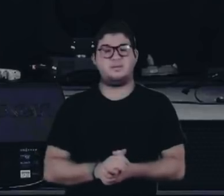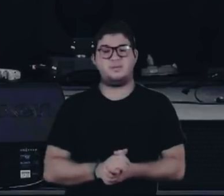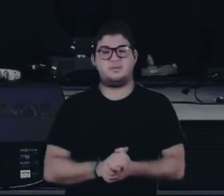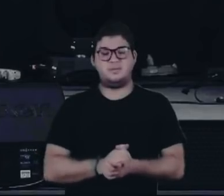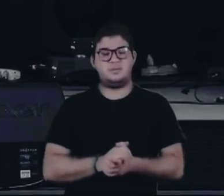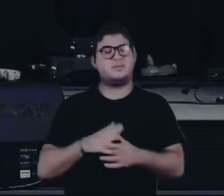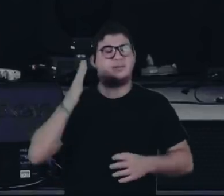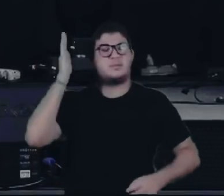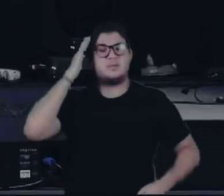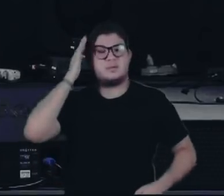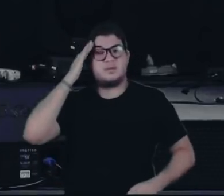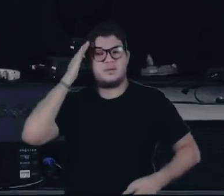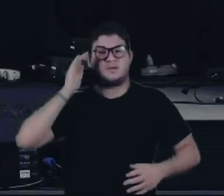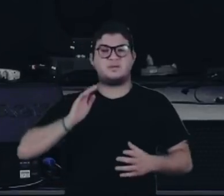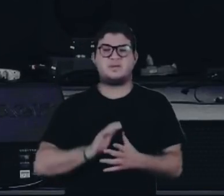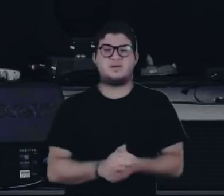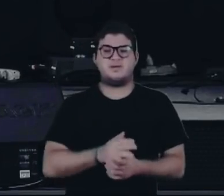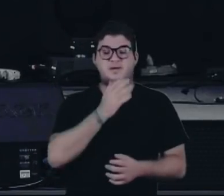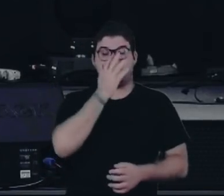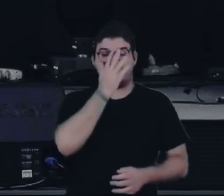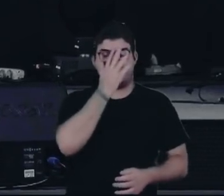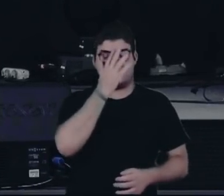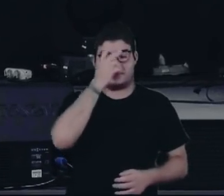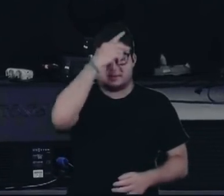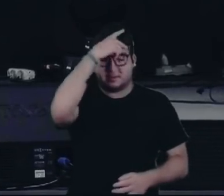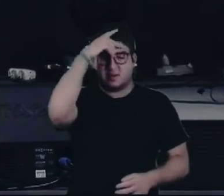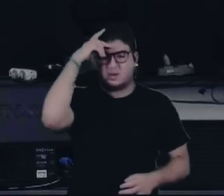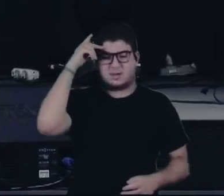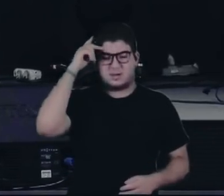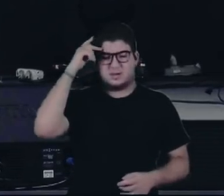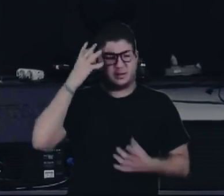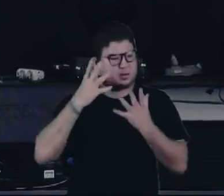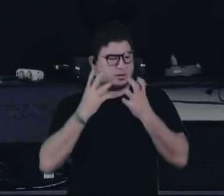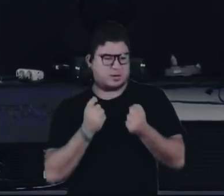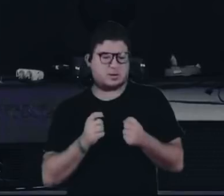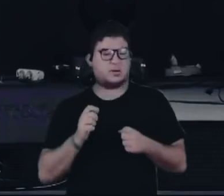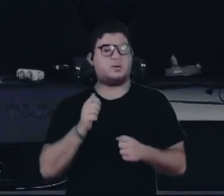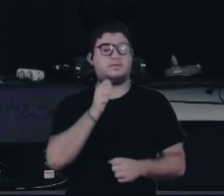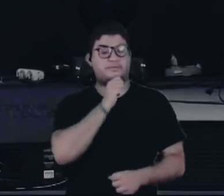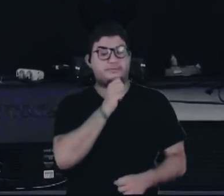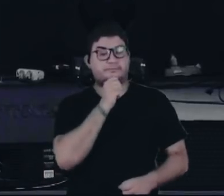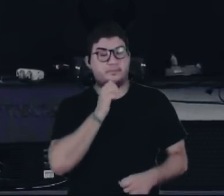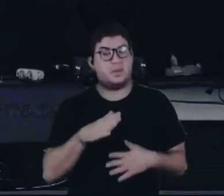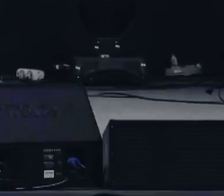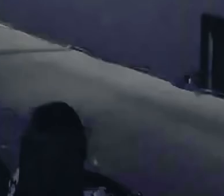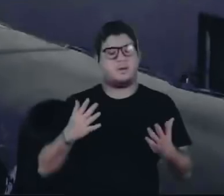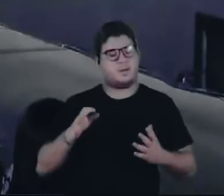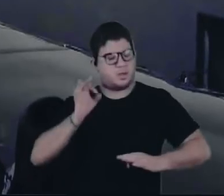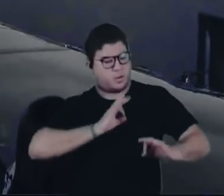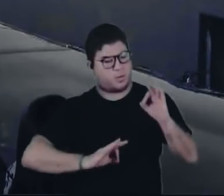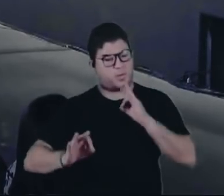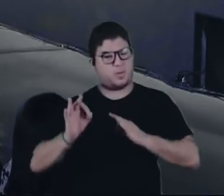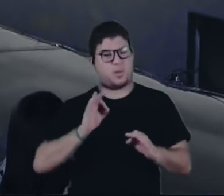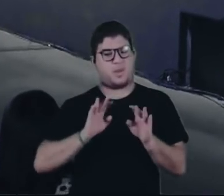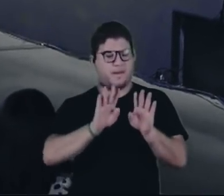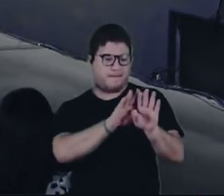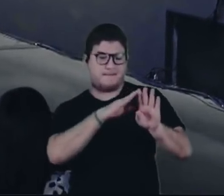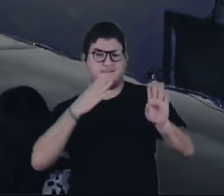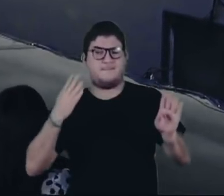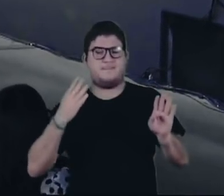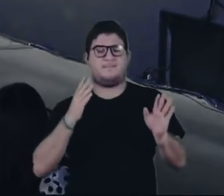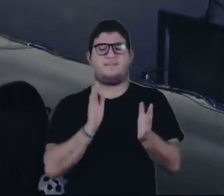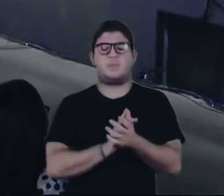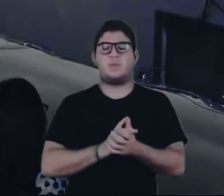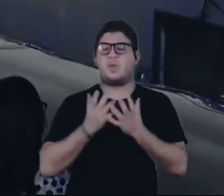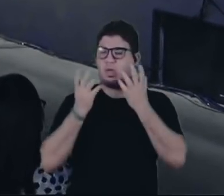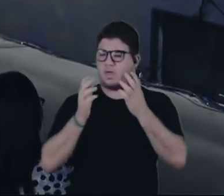Sabe? Tem gente que não se converteu ainda, mas diz assim: eu estou pronto para abrir a porta da minha casa. Vocês